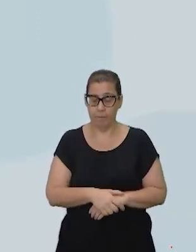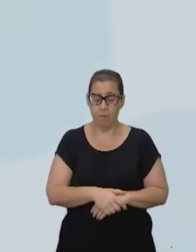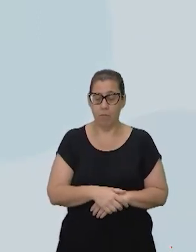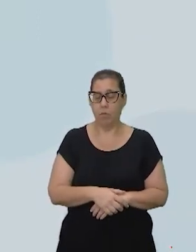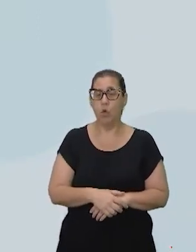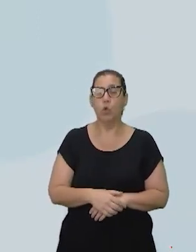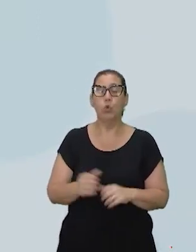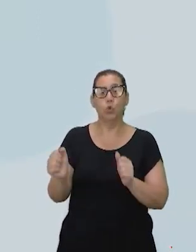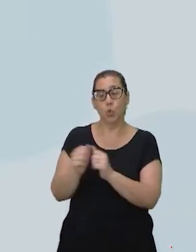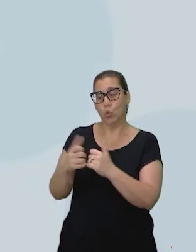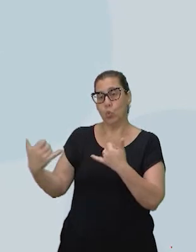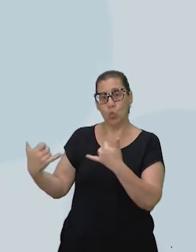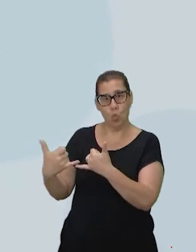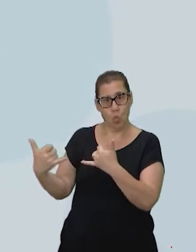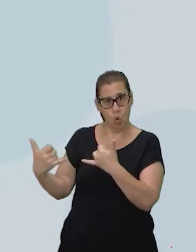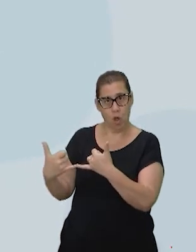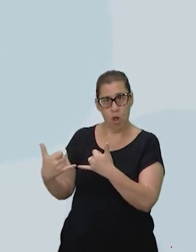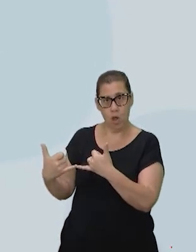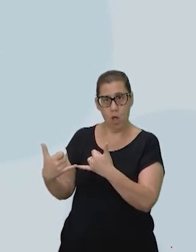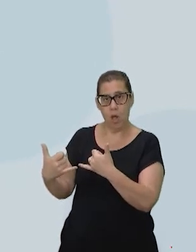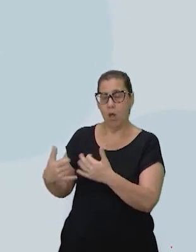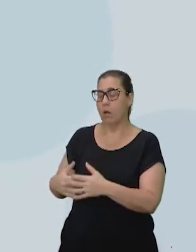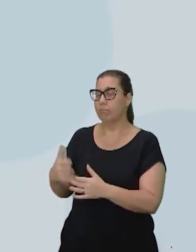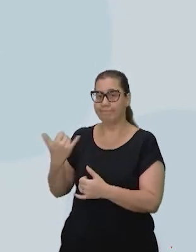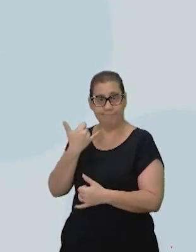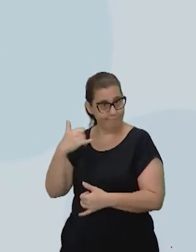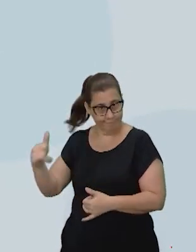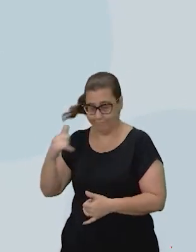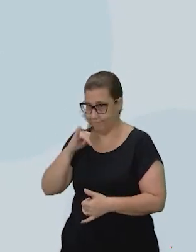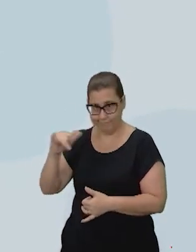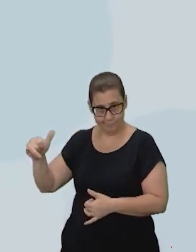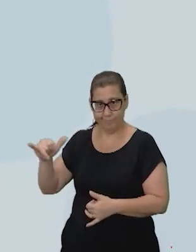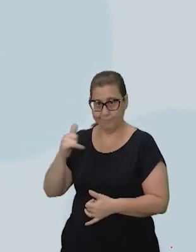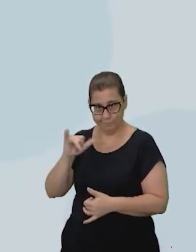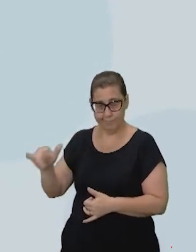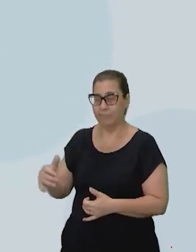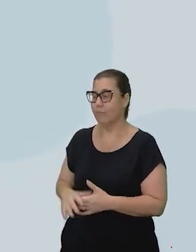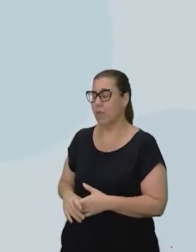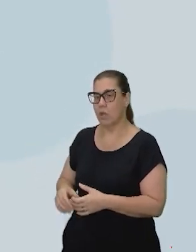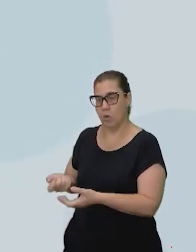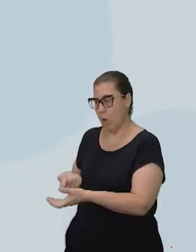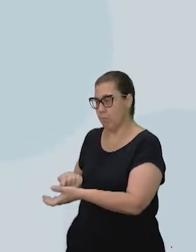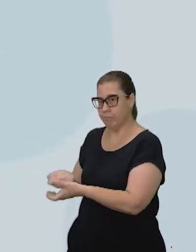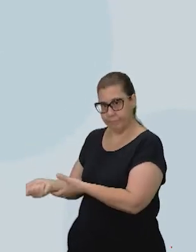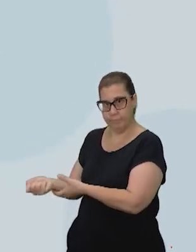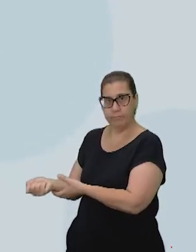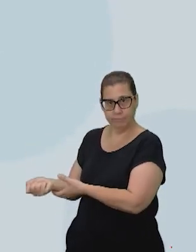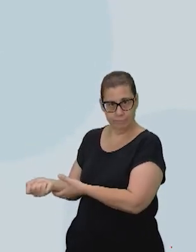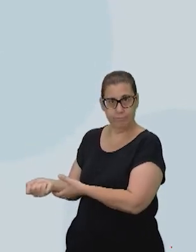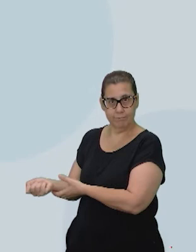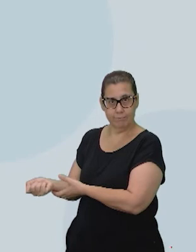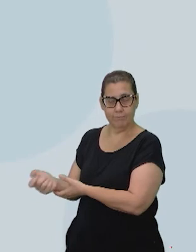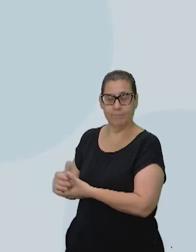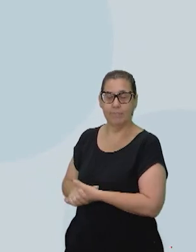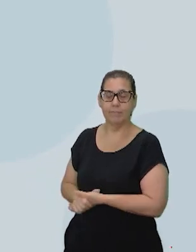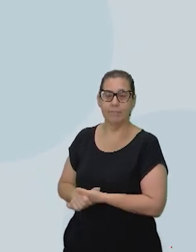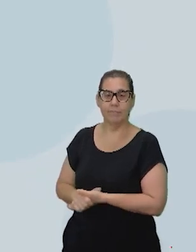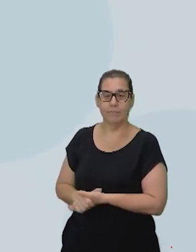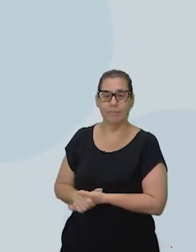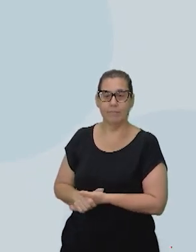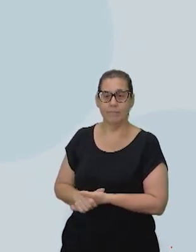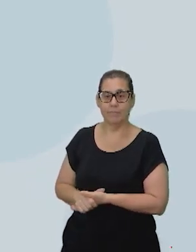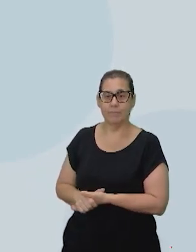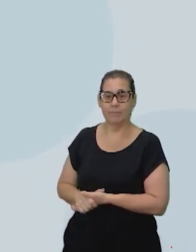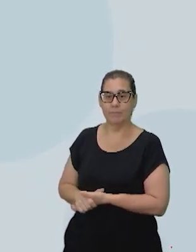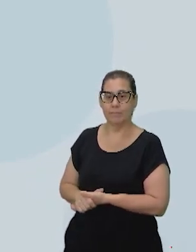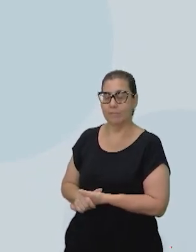conectado à energia elétrica, está aparecendo aí para você na tela, tá vendo? Ó, você tem aí um cabo ali,